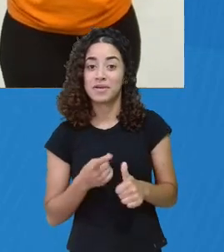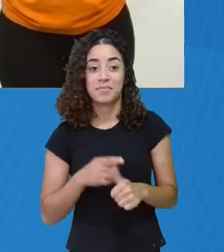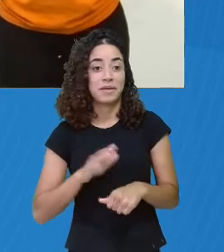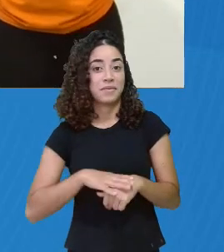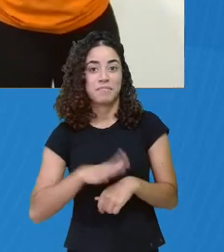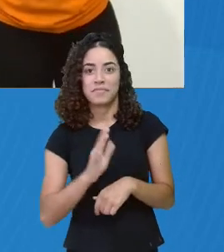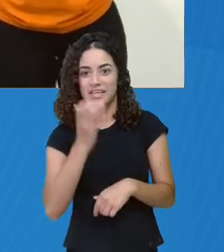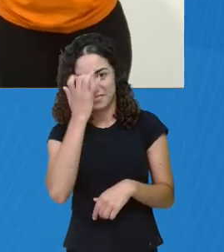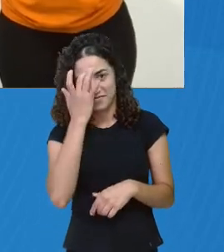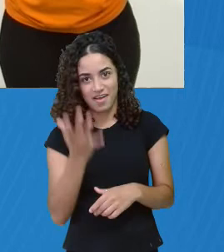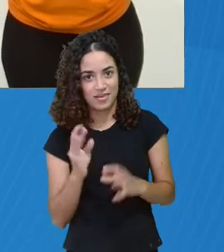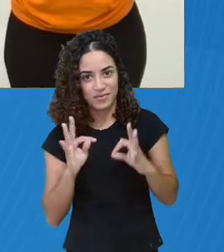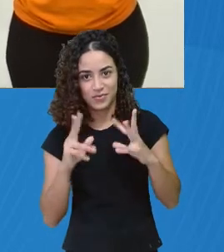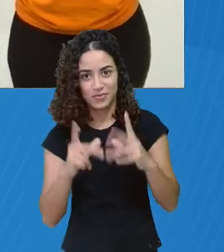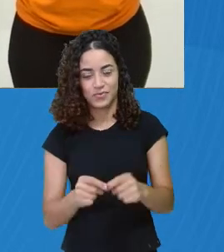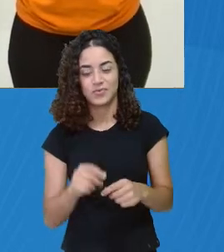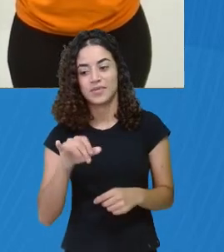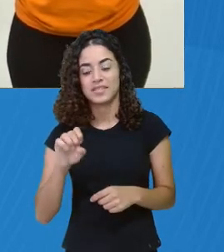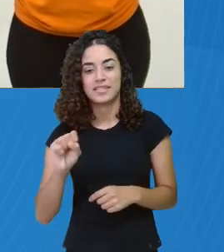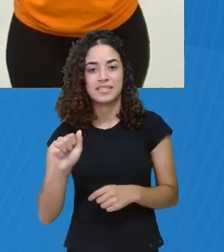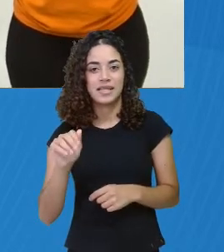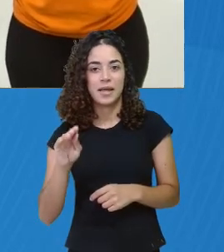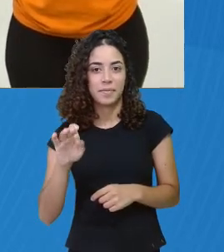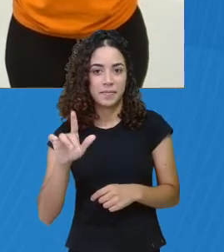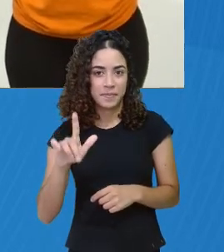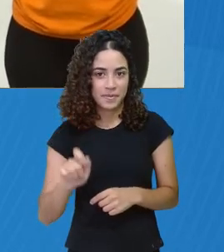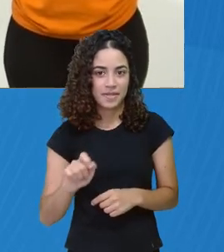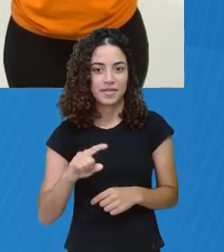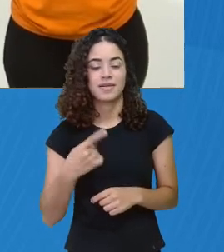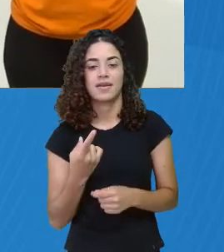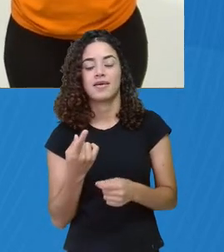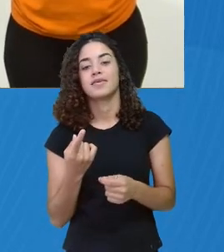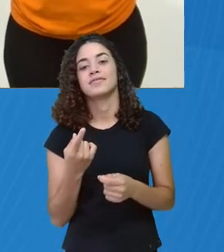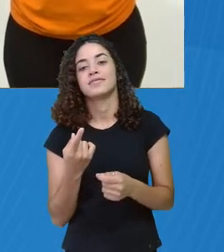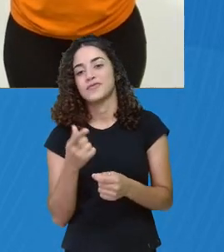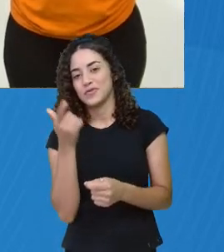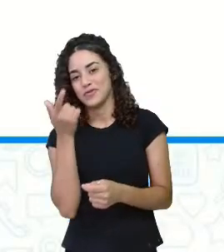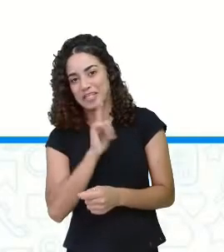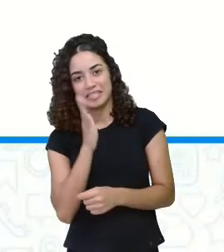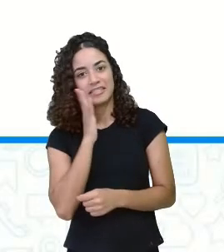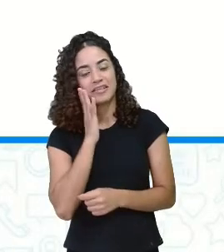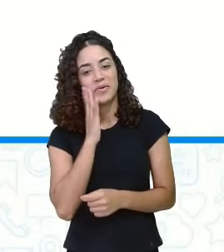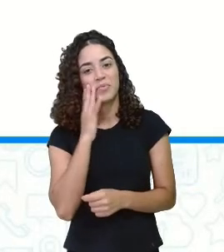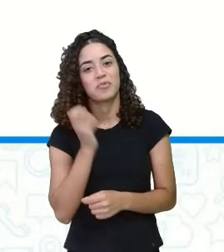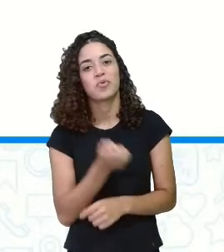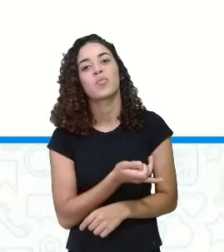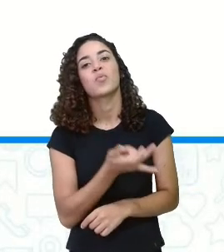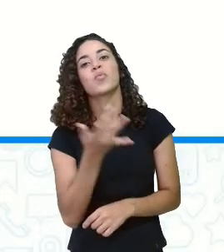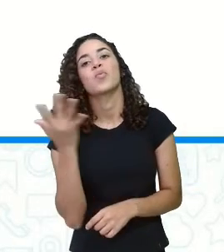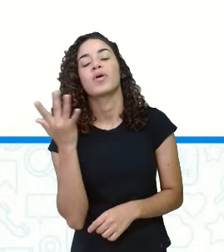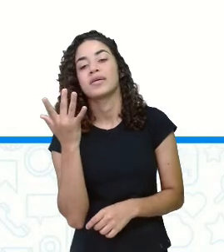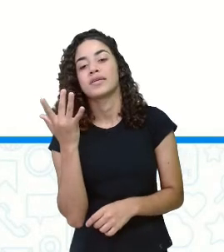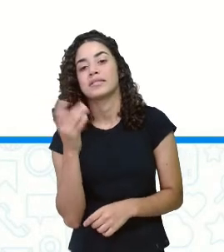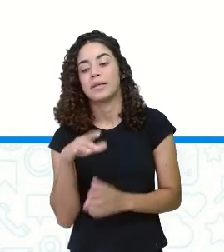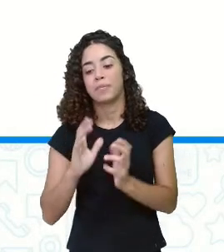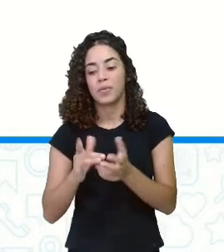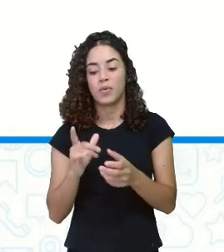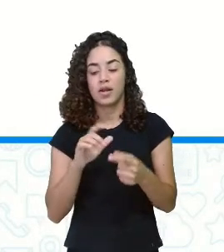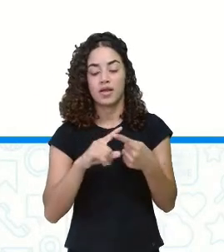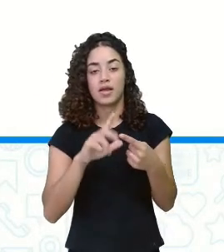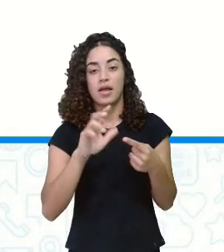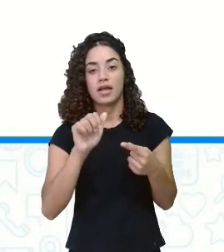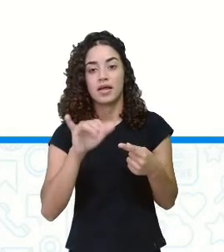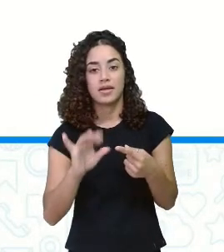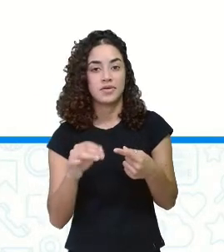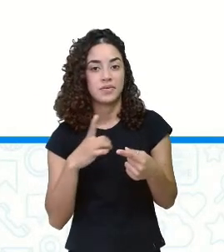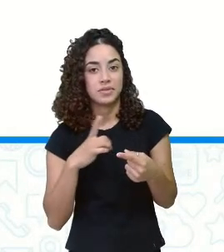de todos. Isabela, que está aí nos acompanhando, consegue me dizer, Isabela, a quantidade de bolas que Caio tem? Ele